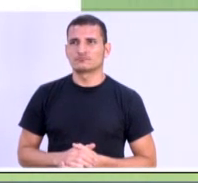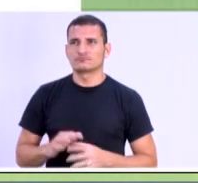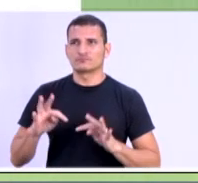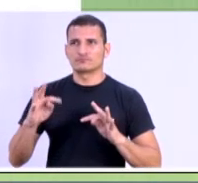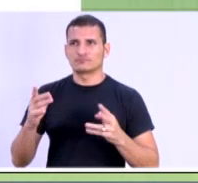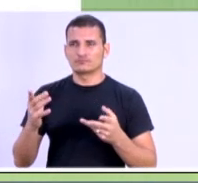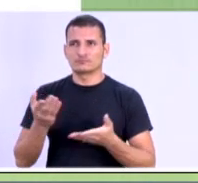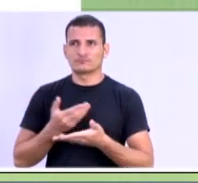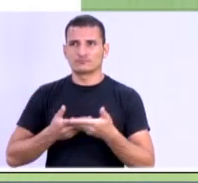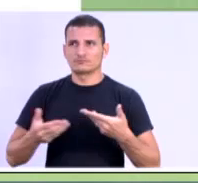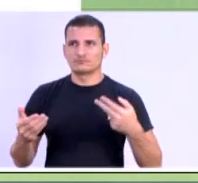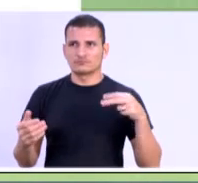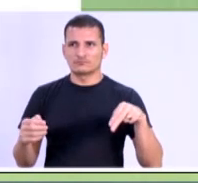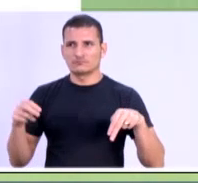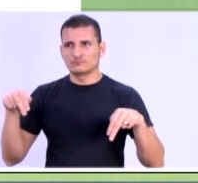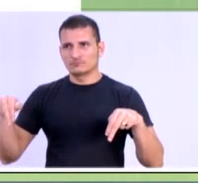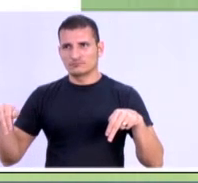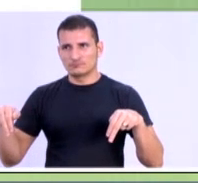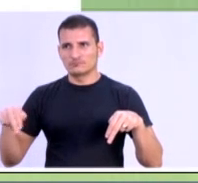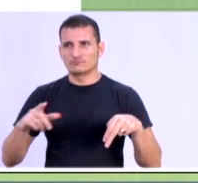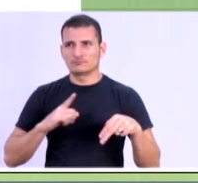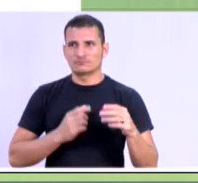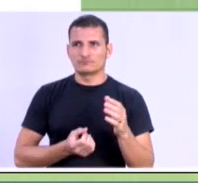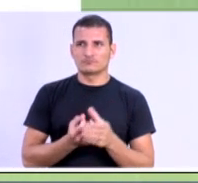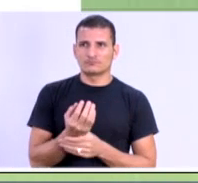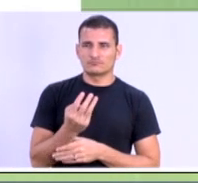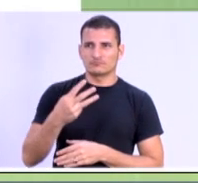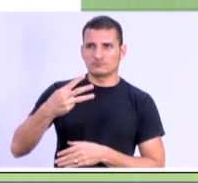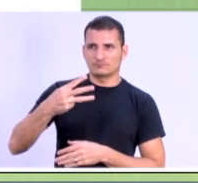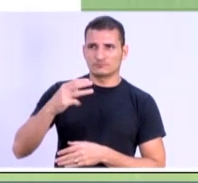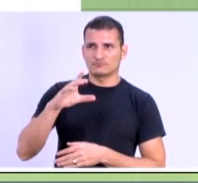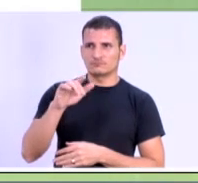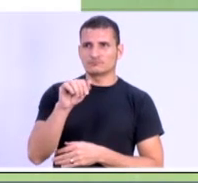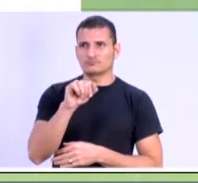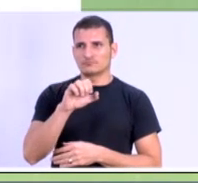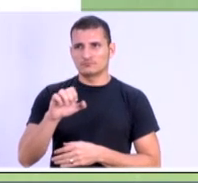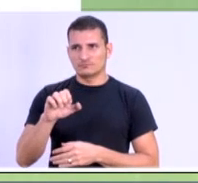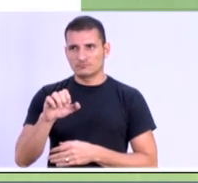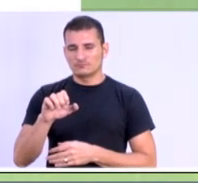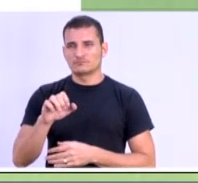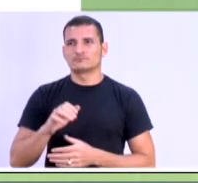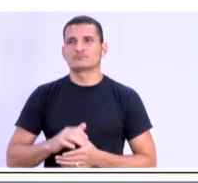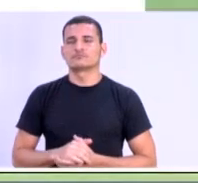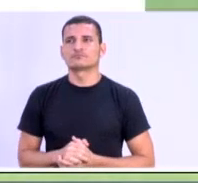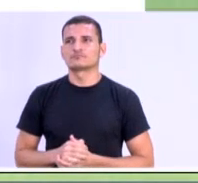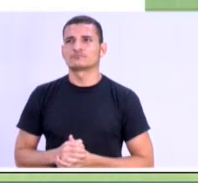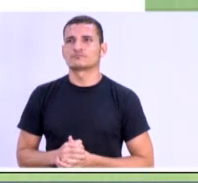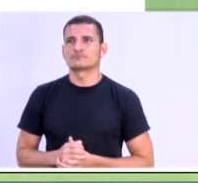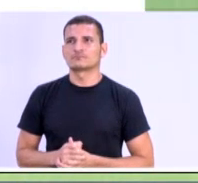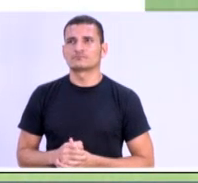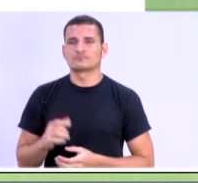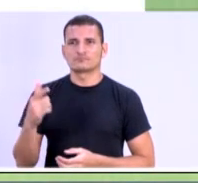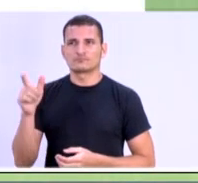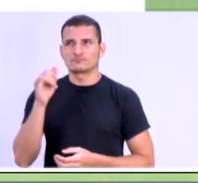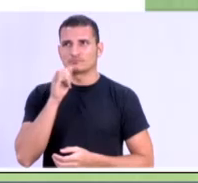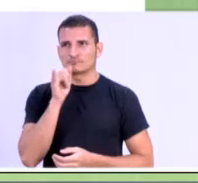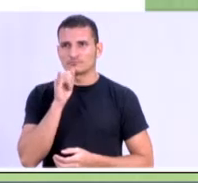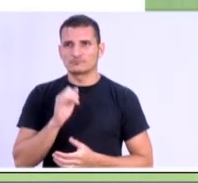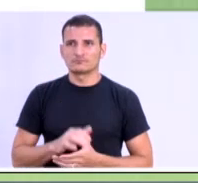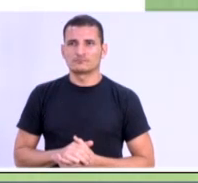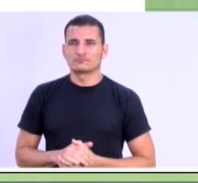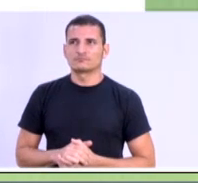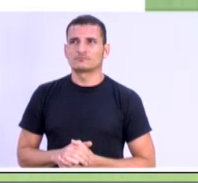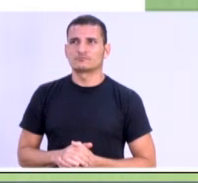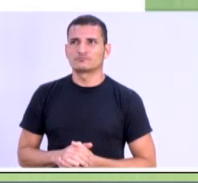N para N acaba resultando na criação de uma terceira classe, uma terceira classe de ligação. Outro exemplo, né, é